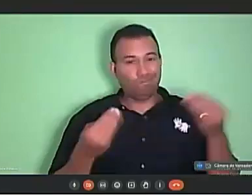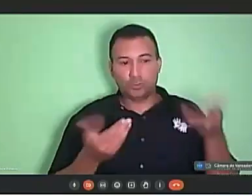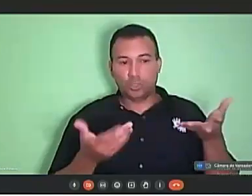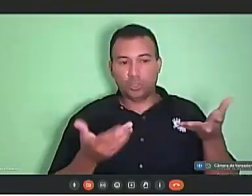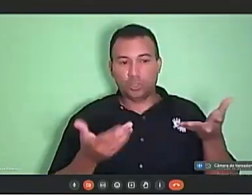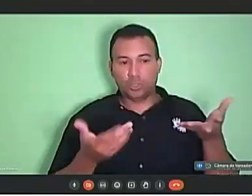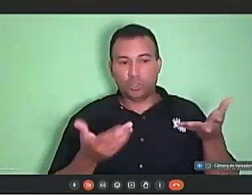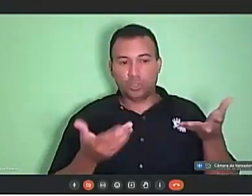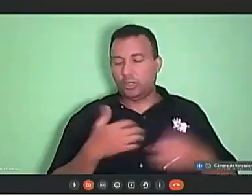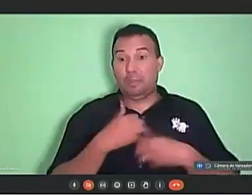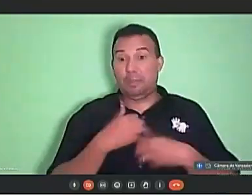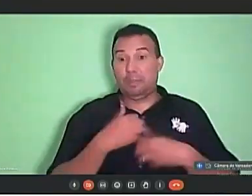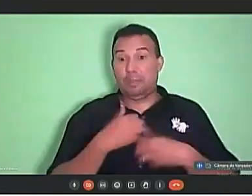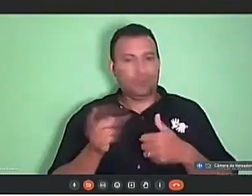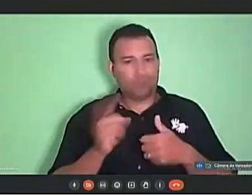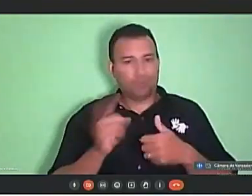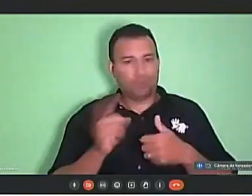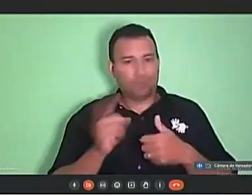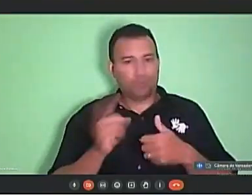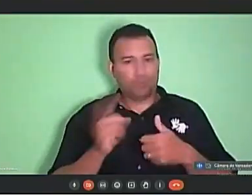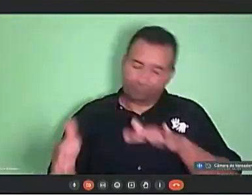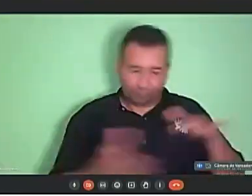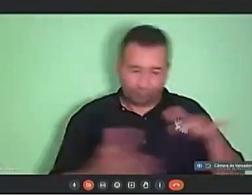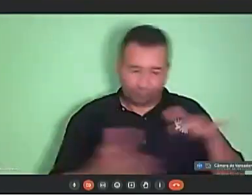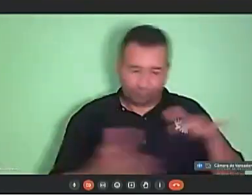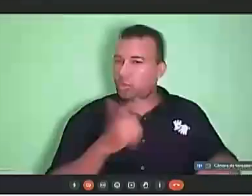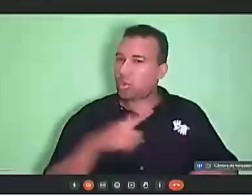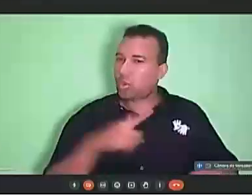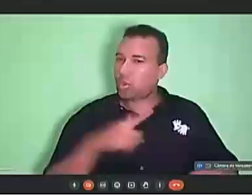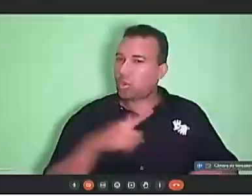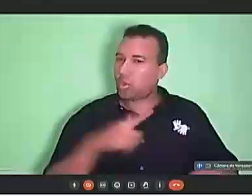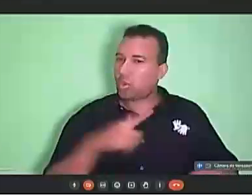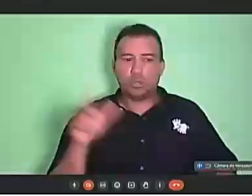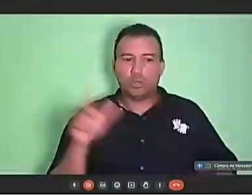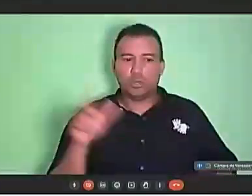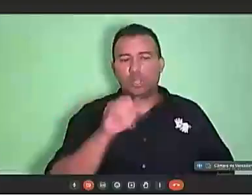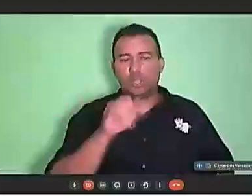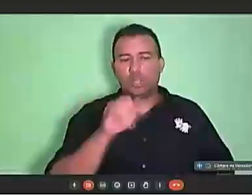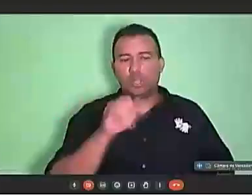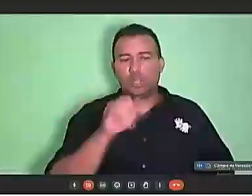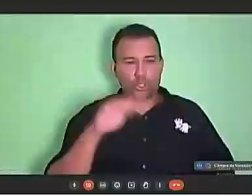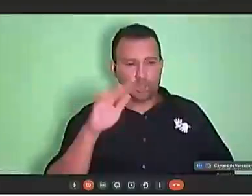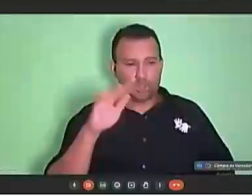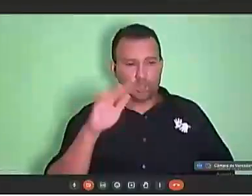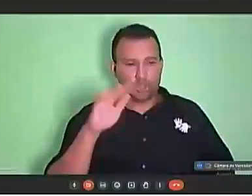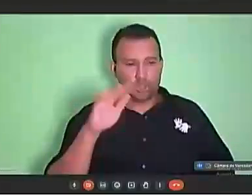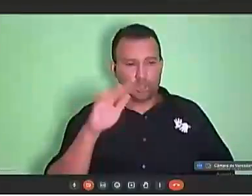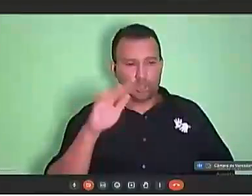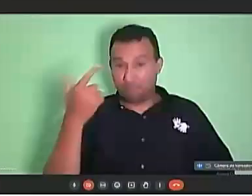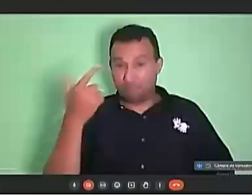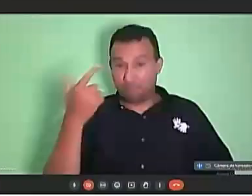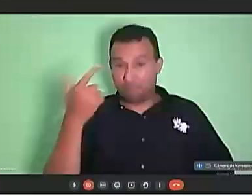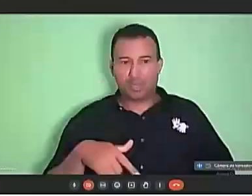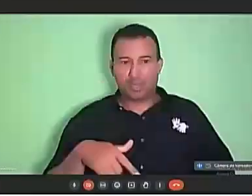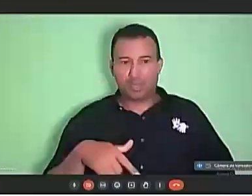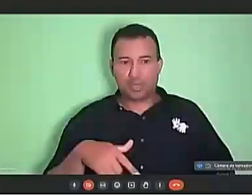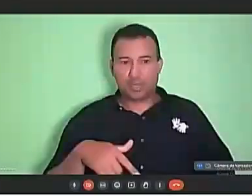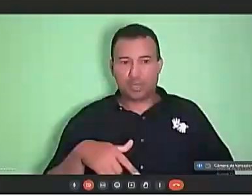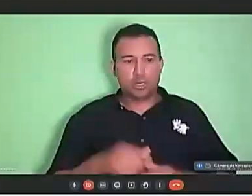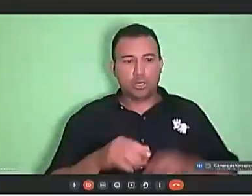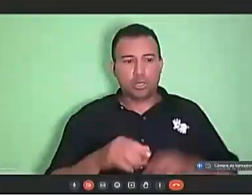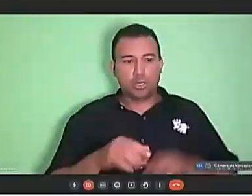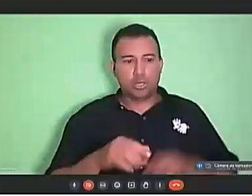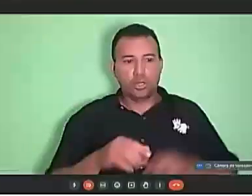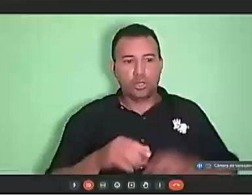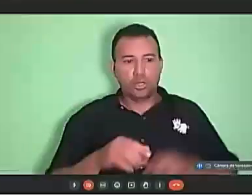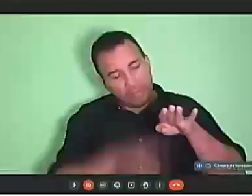Hidráulica, pegamos as simulações da JAICA e fizemos uma simulação que nós chamamos de ampliadas. Nós imaginamos rebaixar as corredeiras do jeito